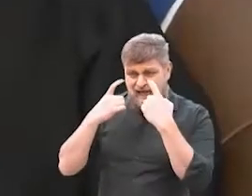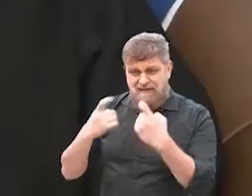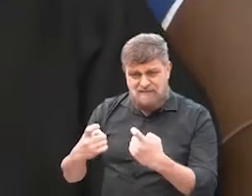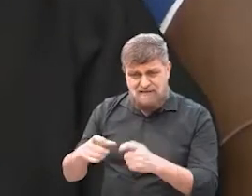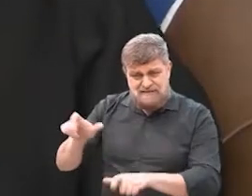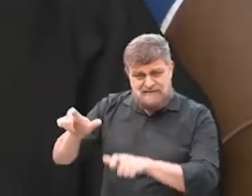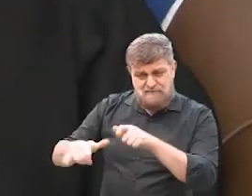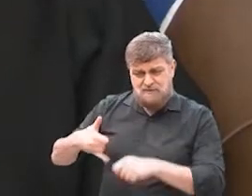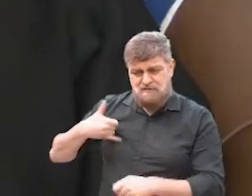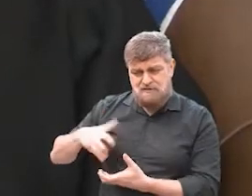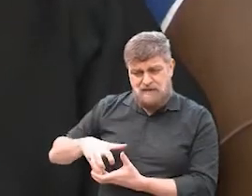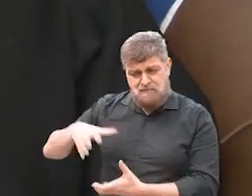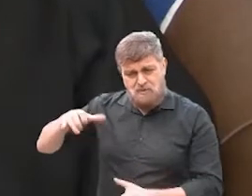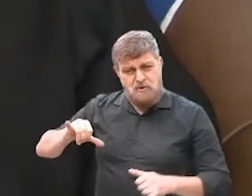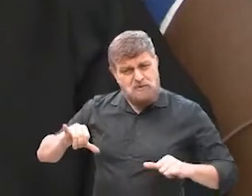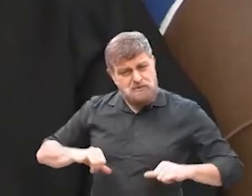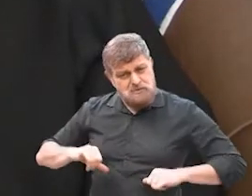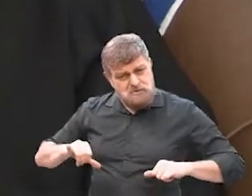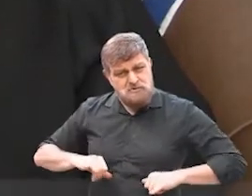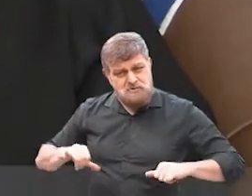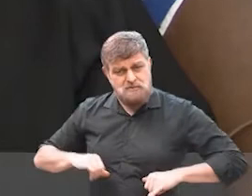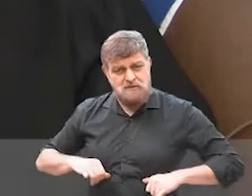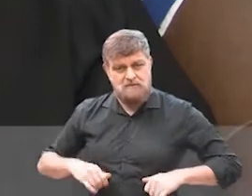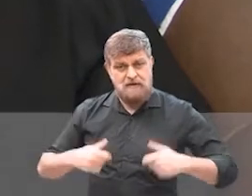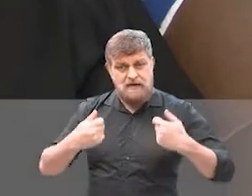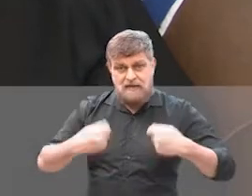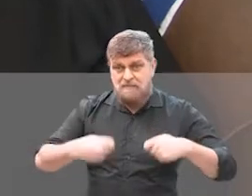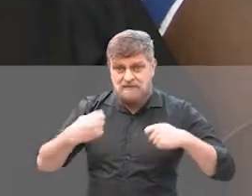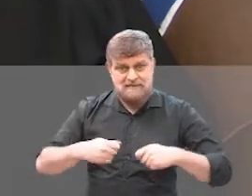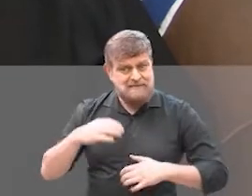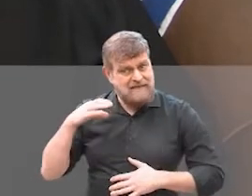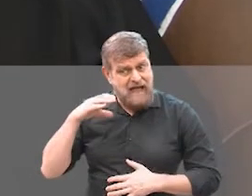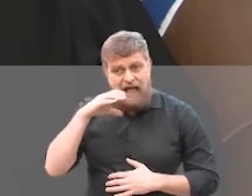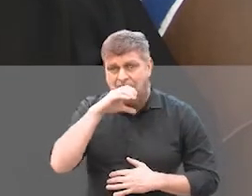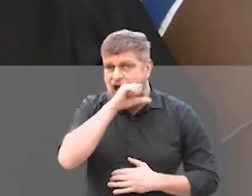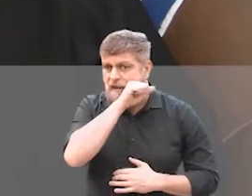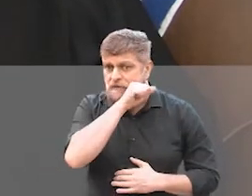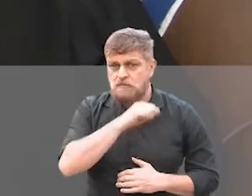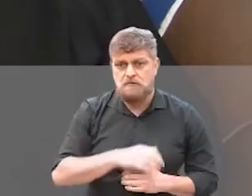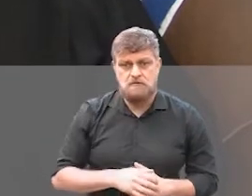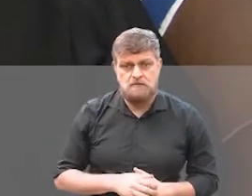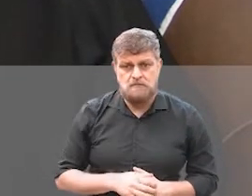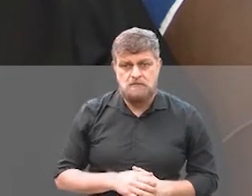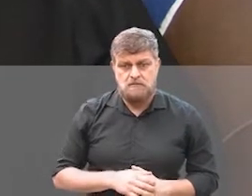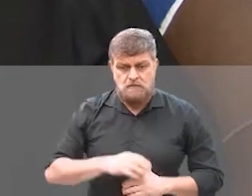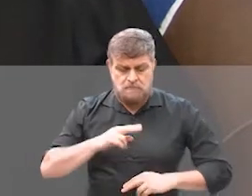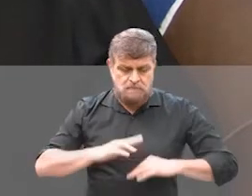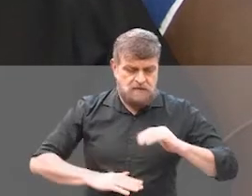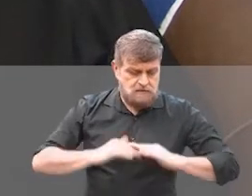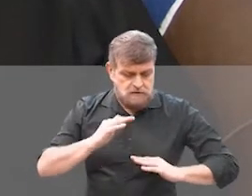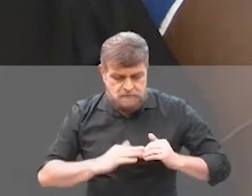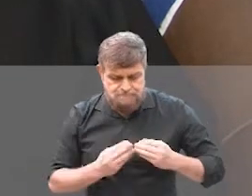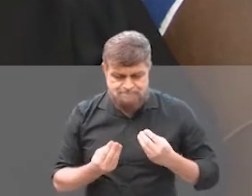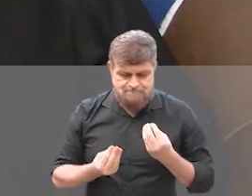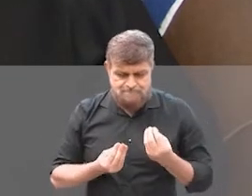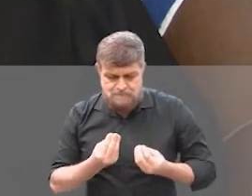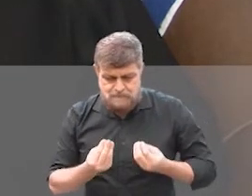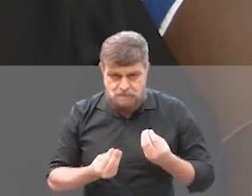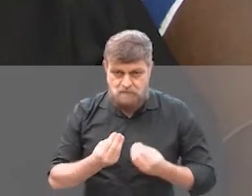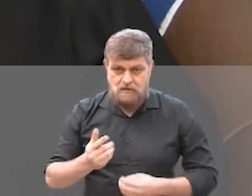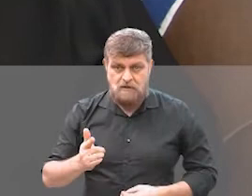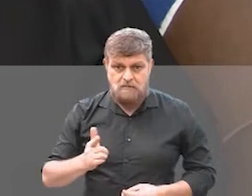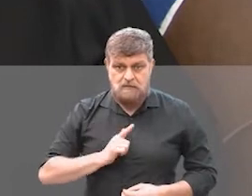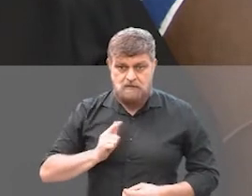A violência contra o idoso, ela requer uma imediata, vamos